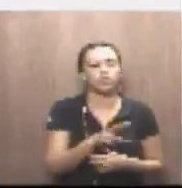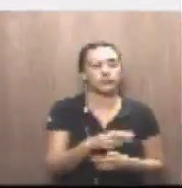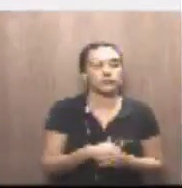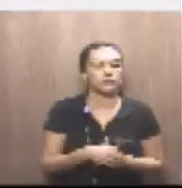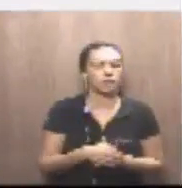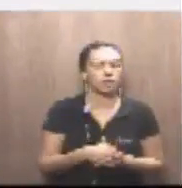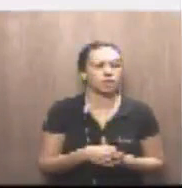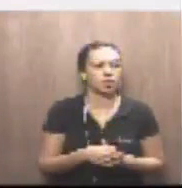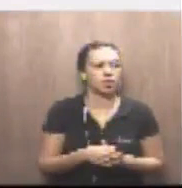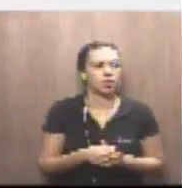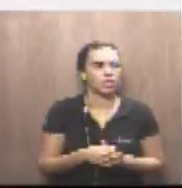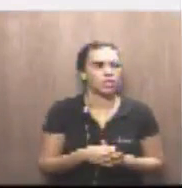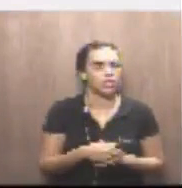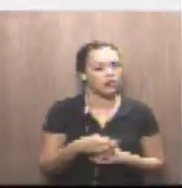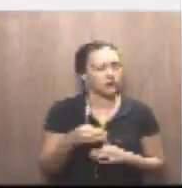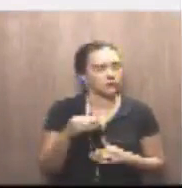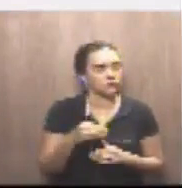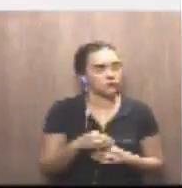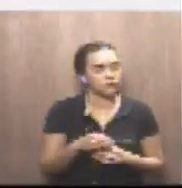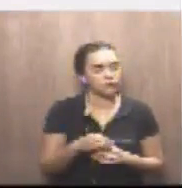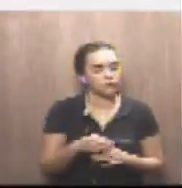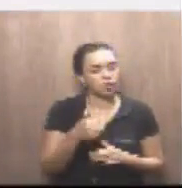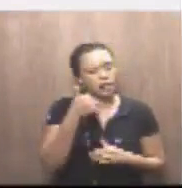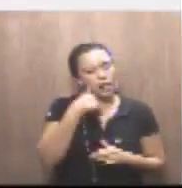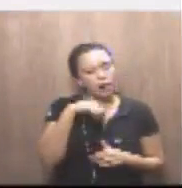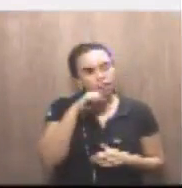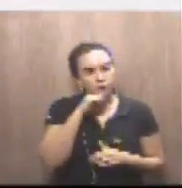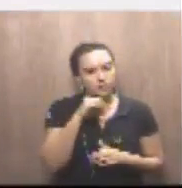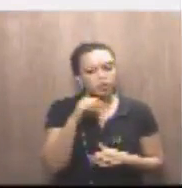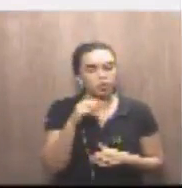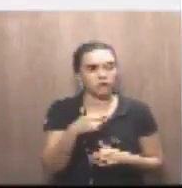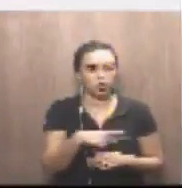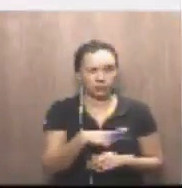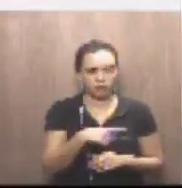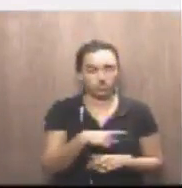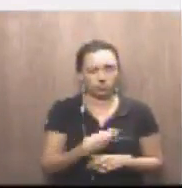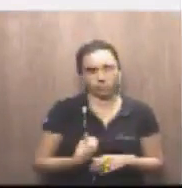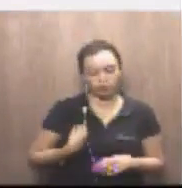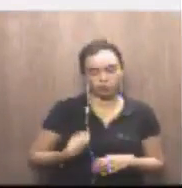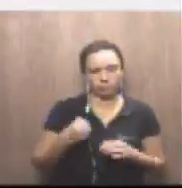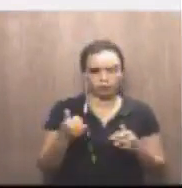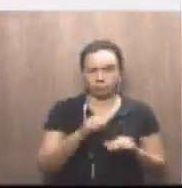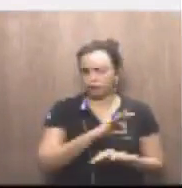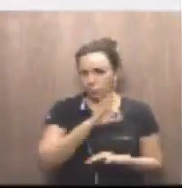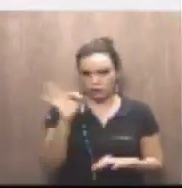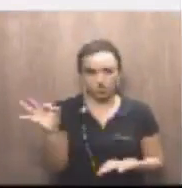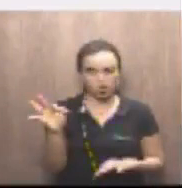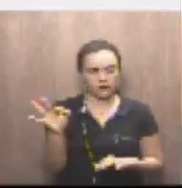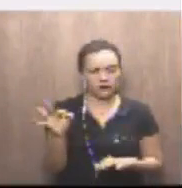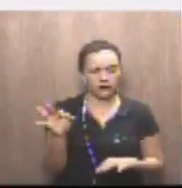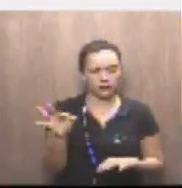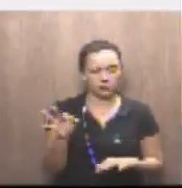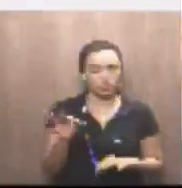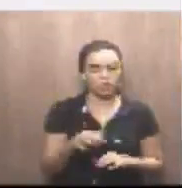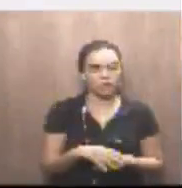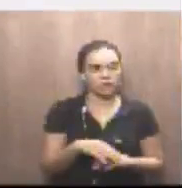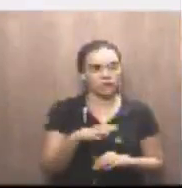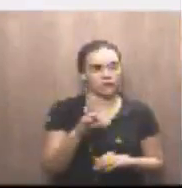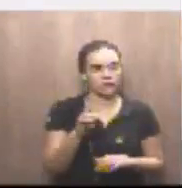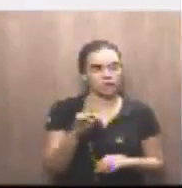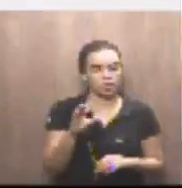partir de uma ausculta intermitente, onde mãe estava com sinais vitais ótimos, excelentes,